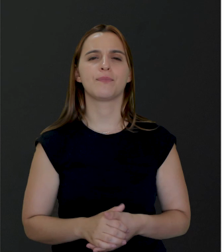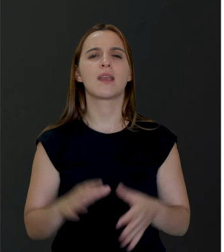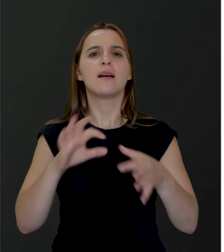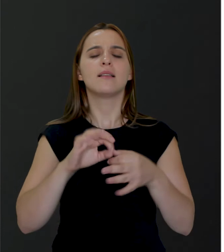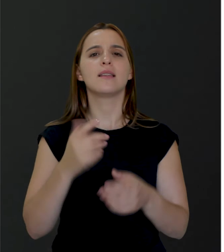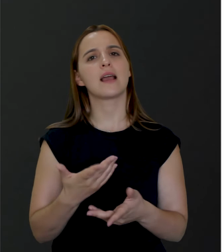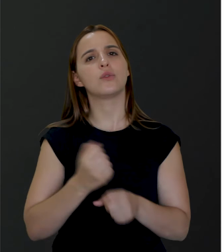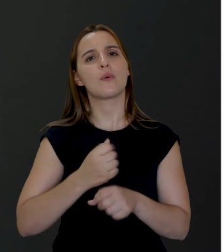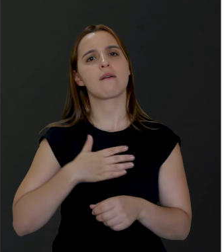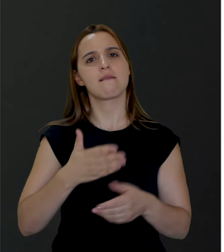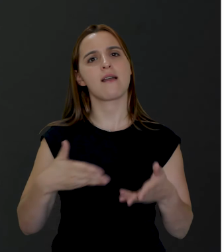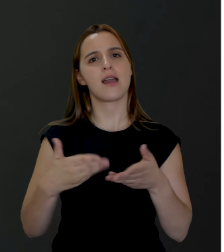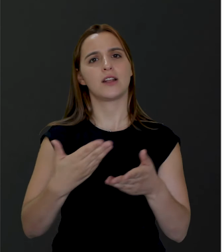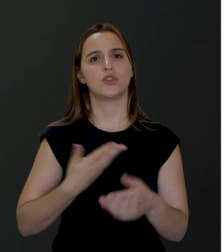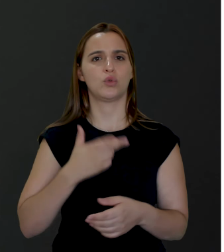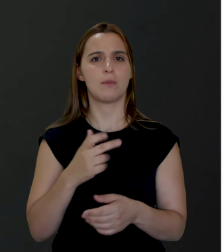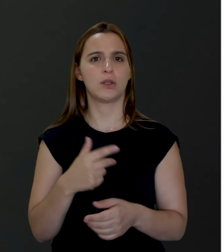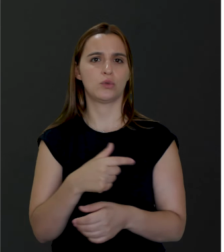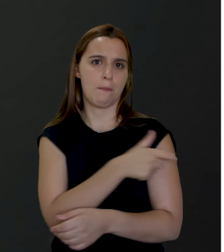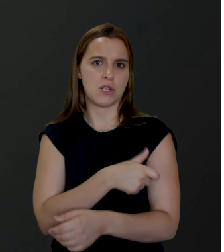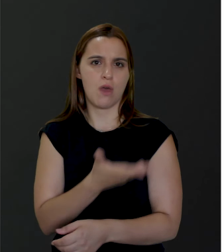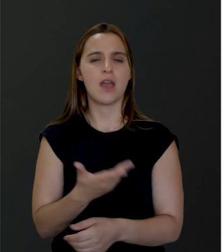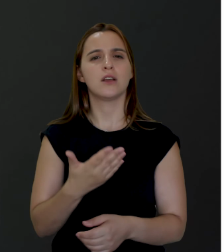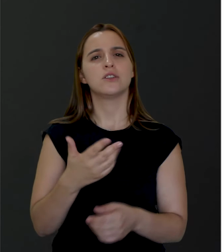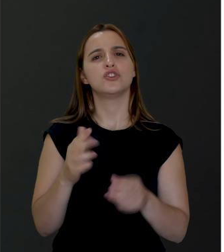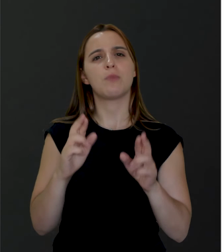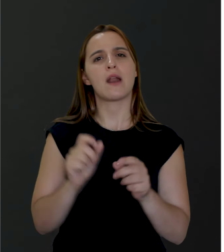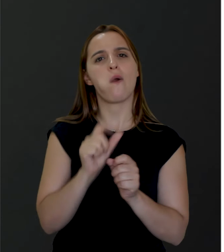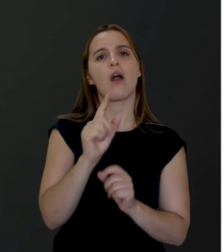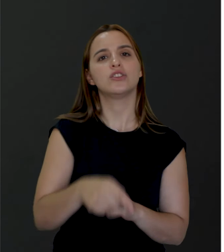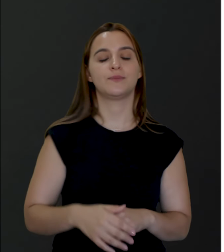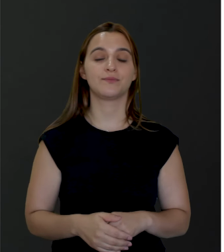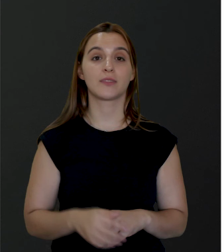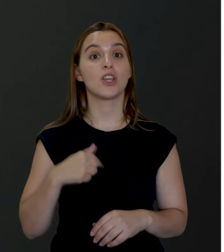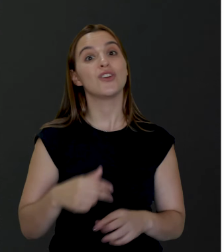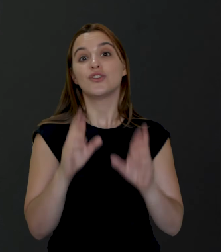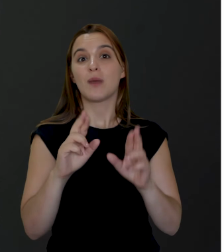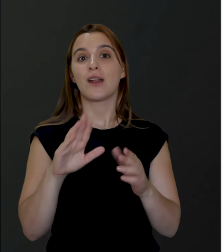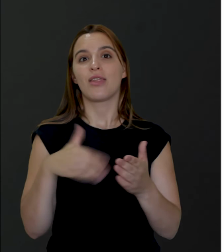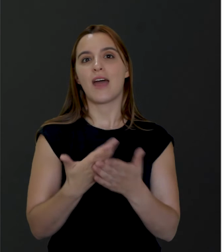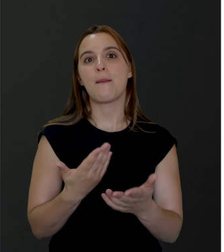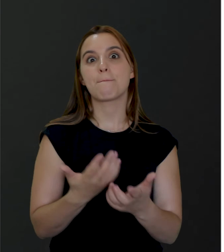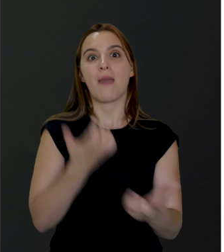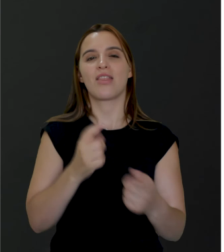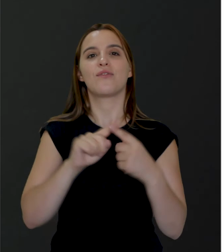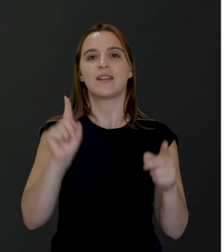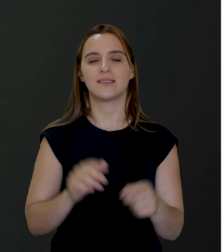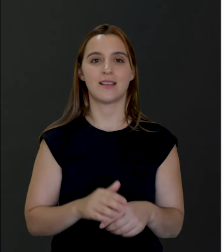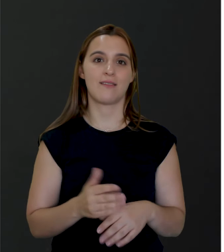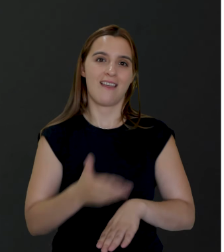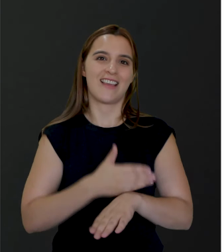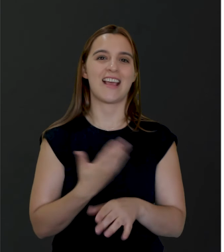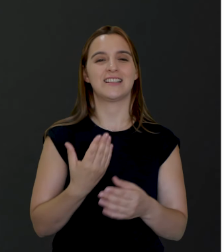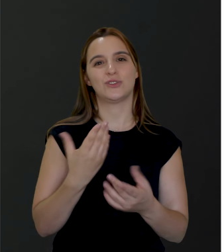embaixador das carreiras de doutoramento, o que esperas contribuir? Espero contribuir para fazer a diferença, efetivamente. E como alguém me ensinou